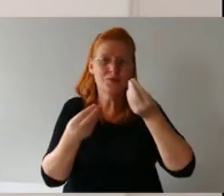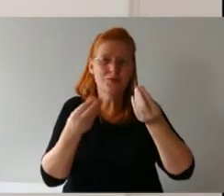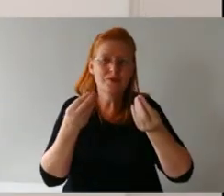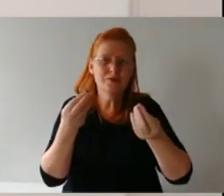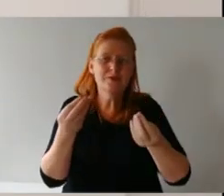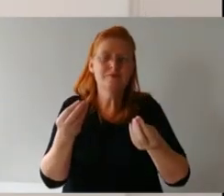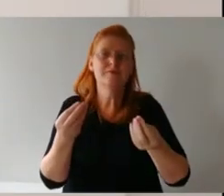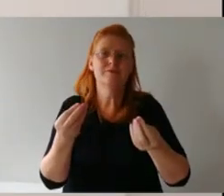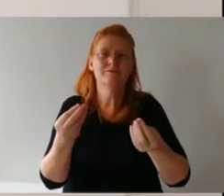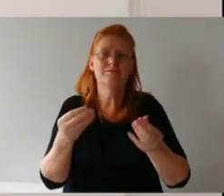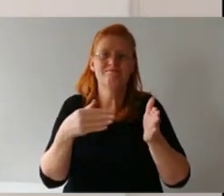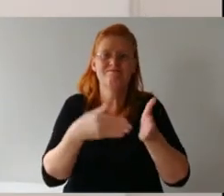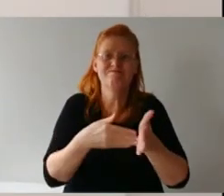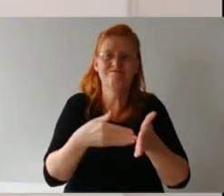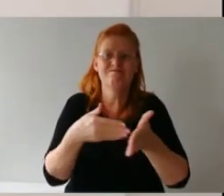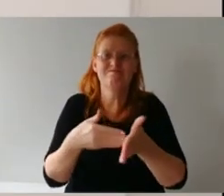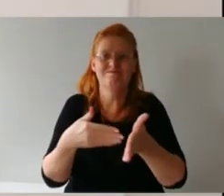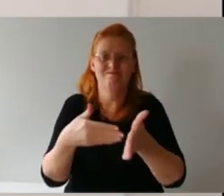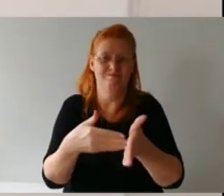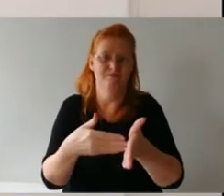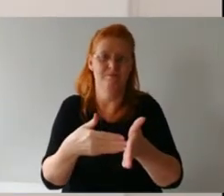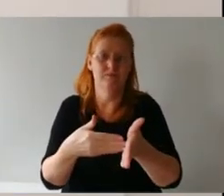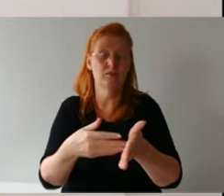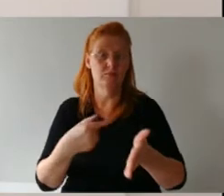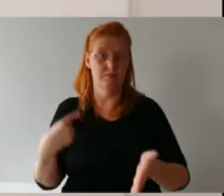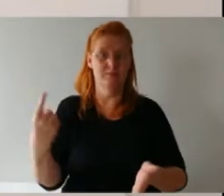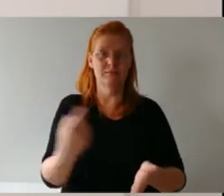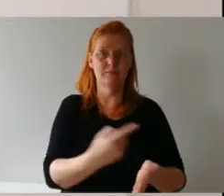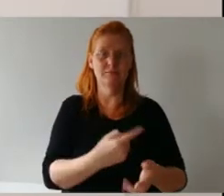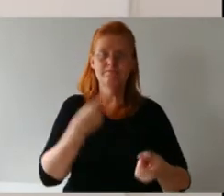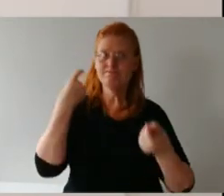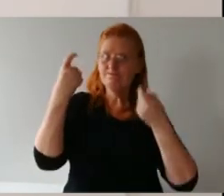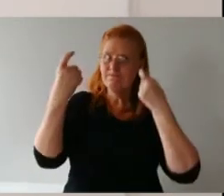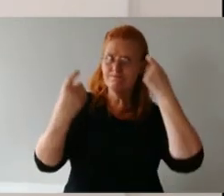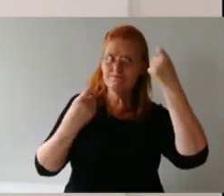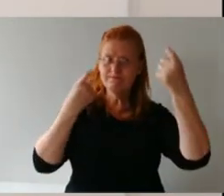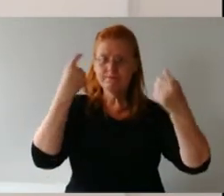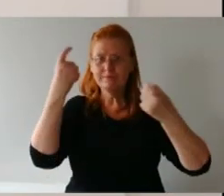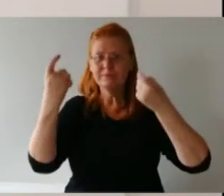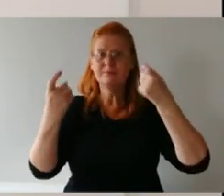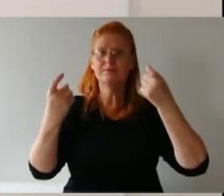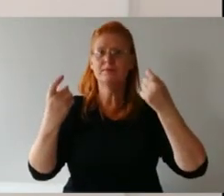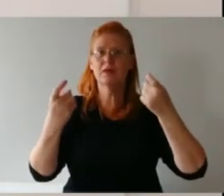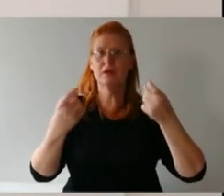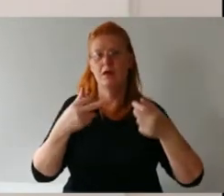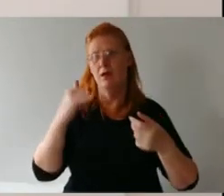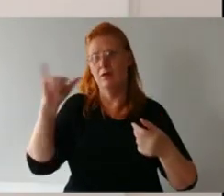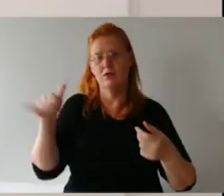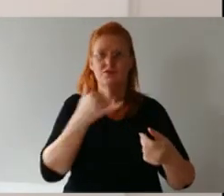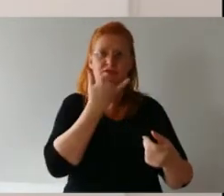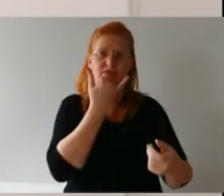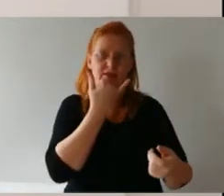algo trata-se de algo, de certa forma, limitado. E devemos nos preocupar mais do